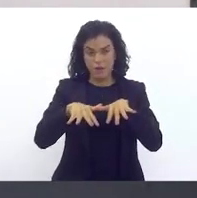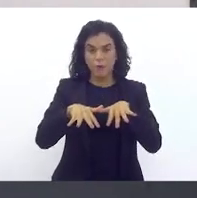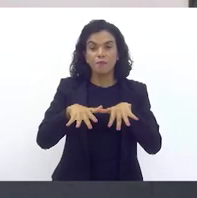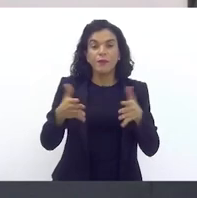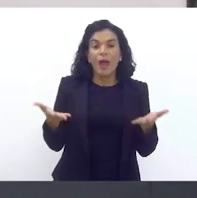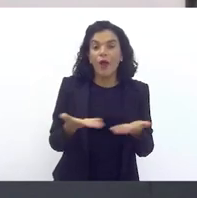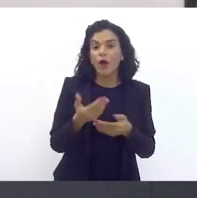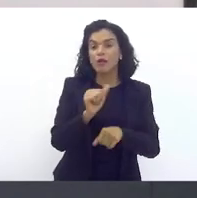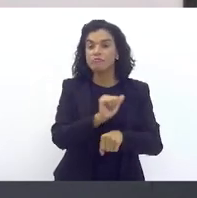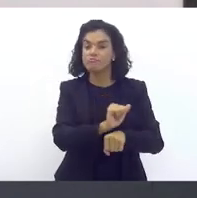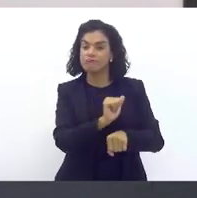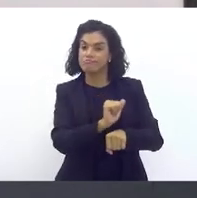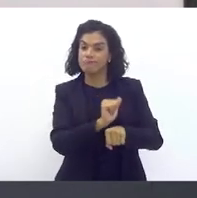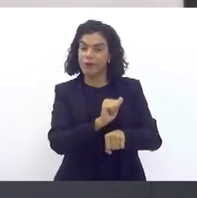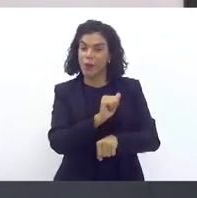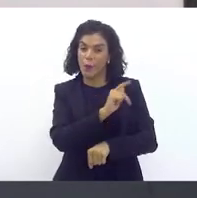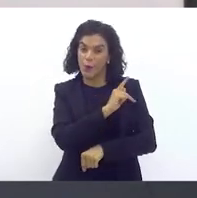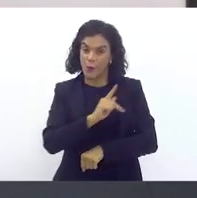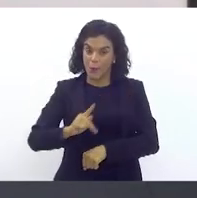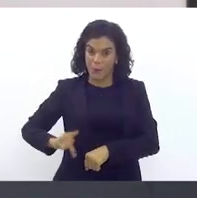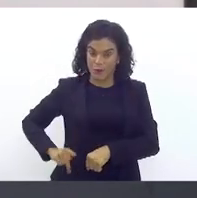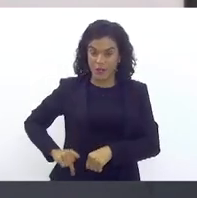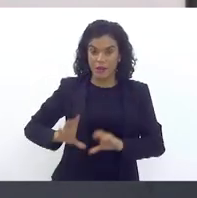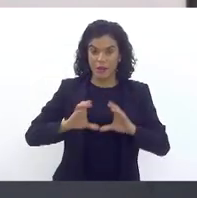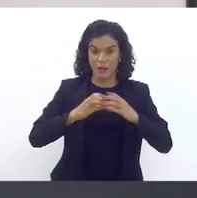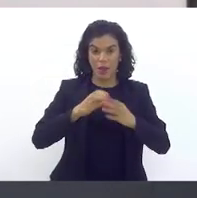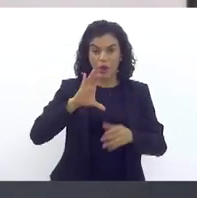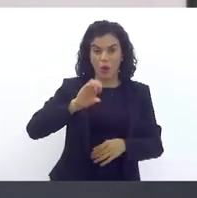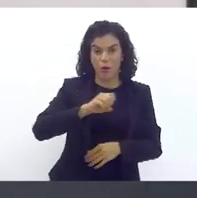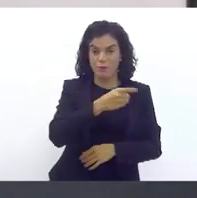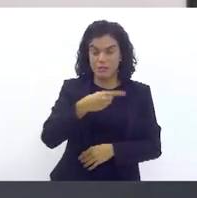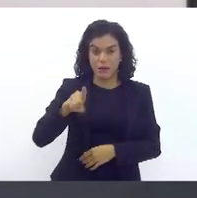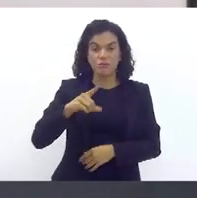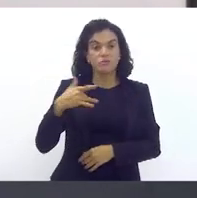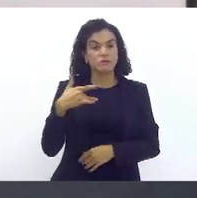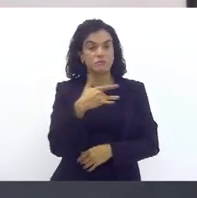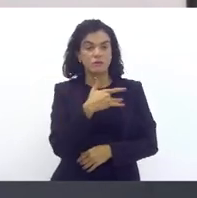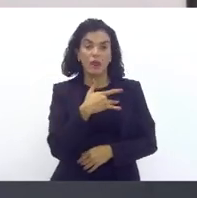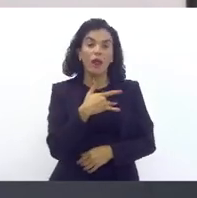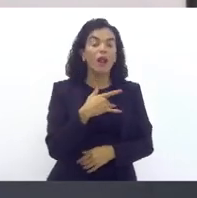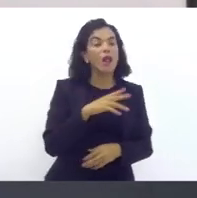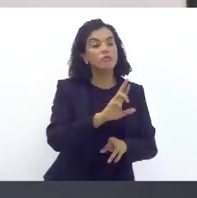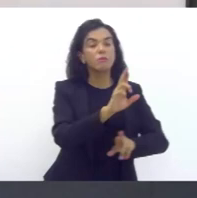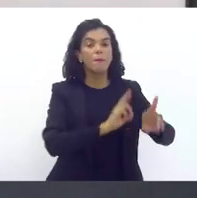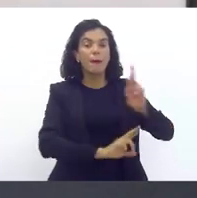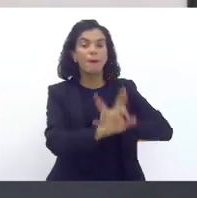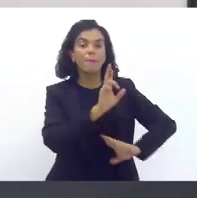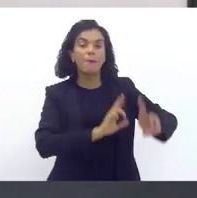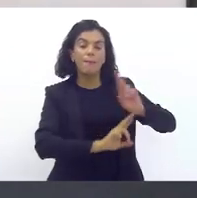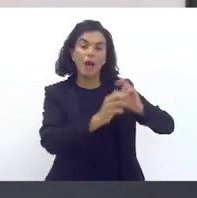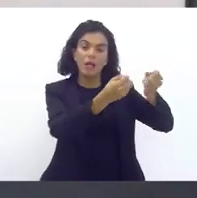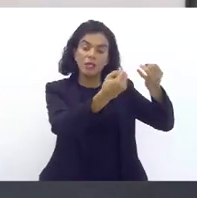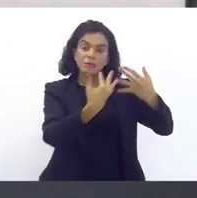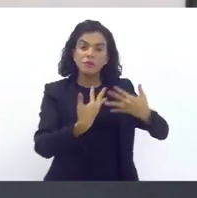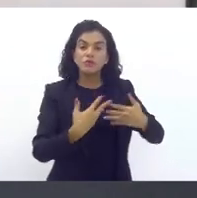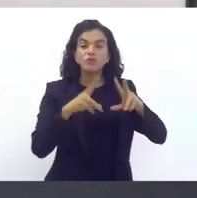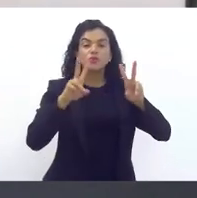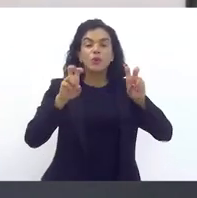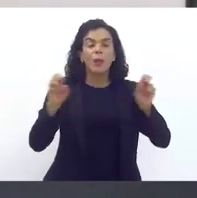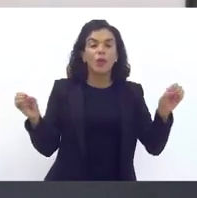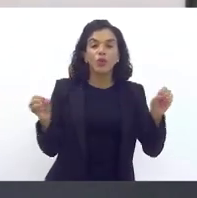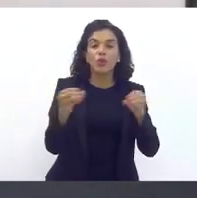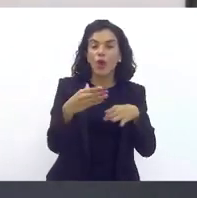estou aguardando que o presidente da Comissão de Saúde me dê as explicações, que pedi essas explicações, sobre a nova estrutura